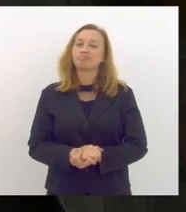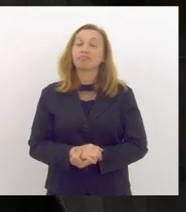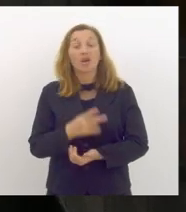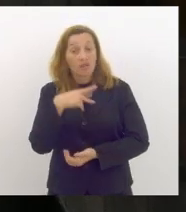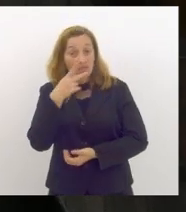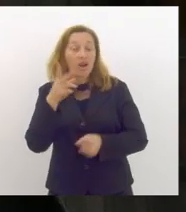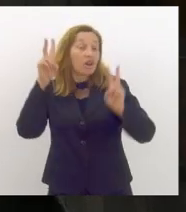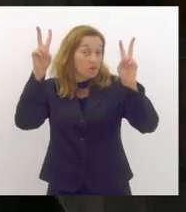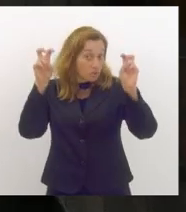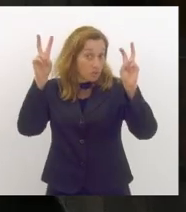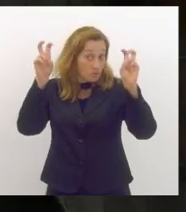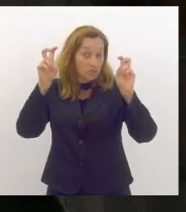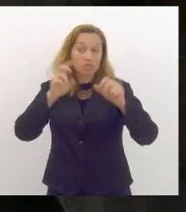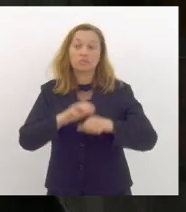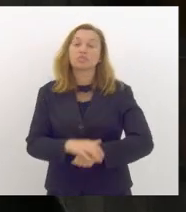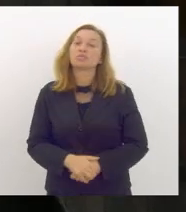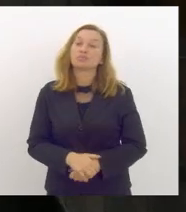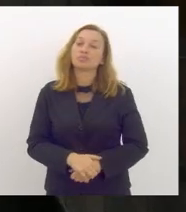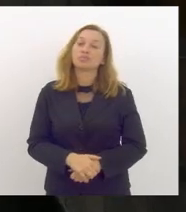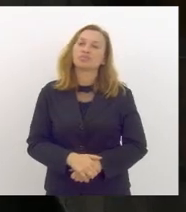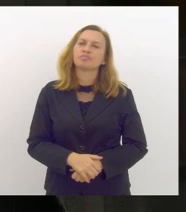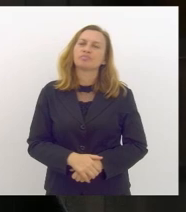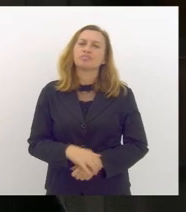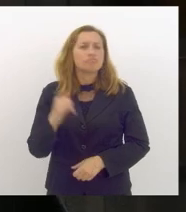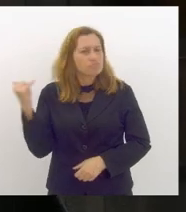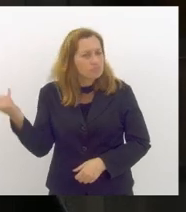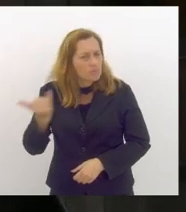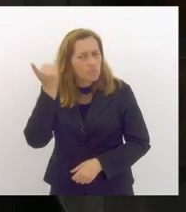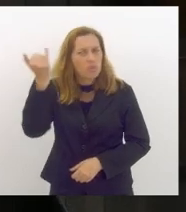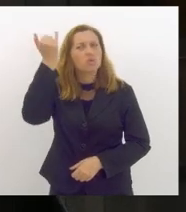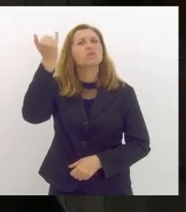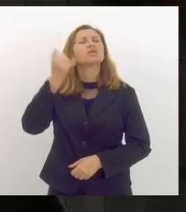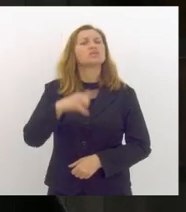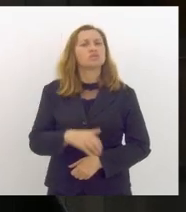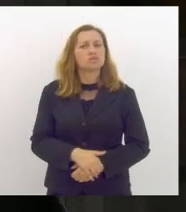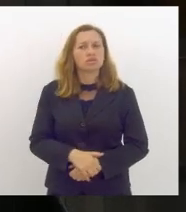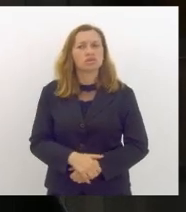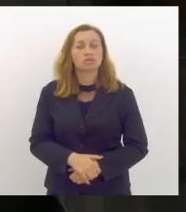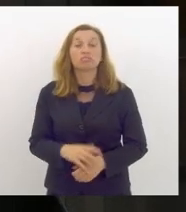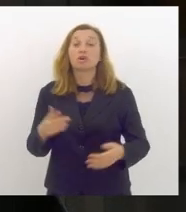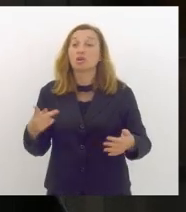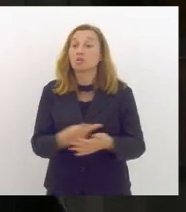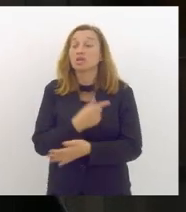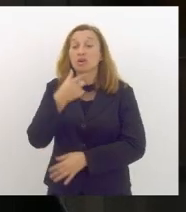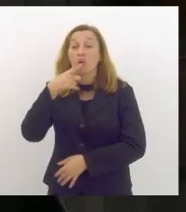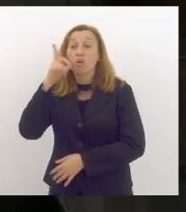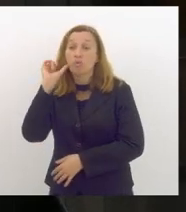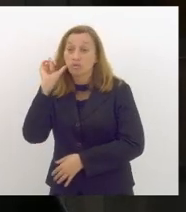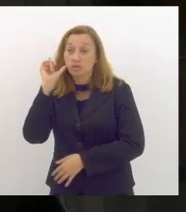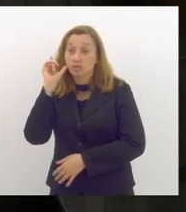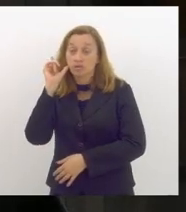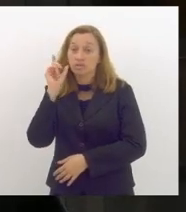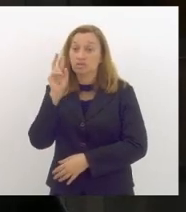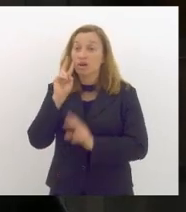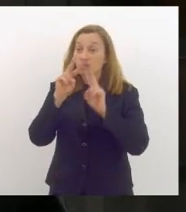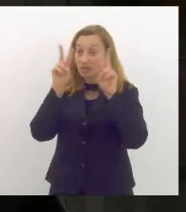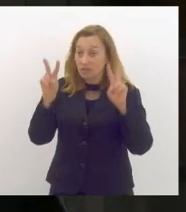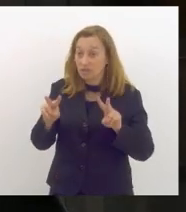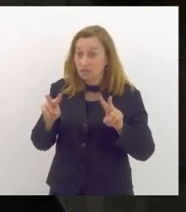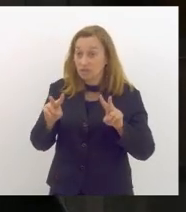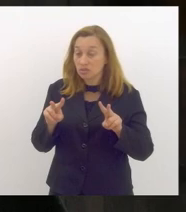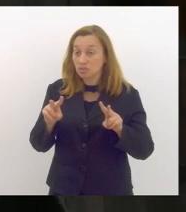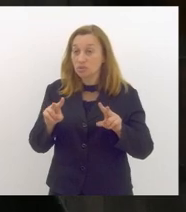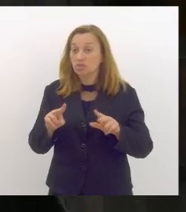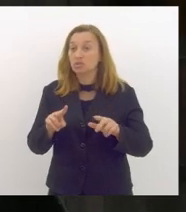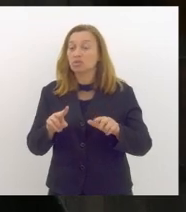abordar este fato importante que aconteceu ontem no ponto de vista do